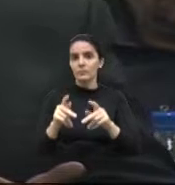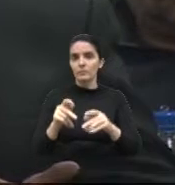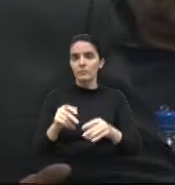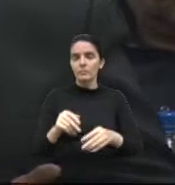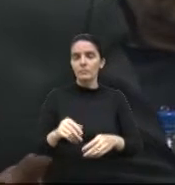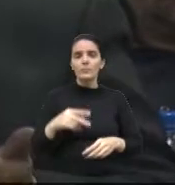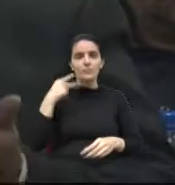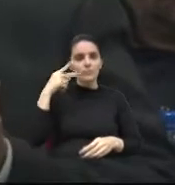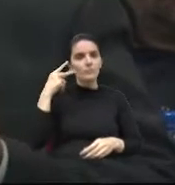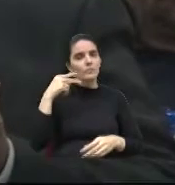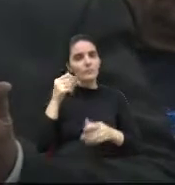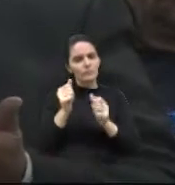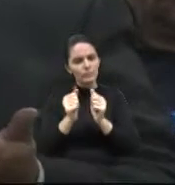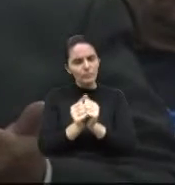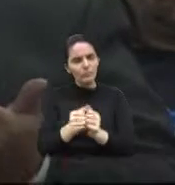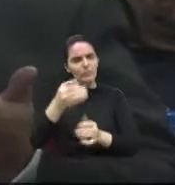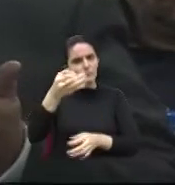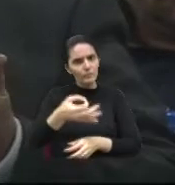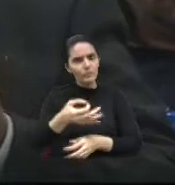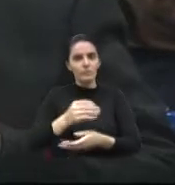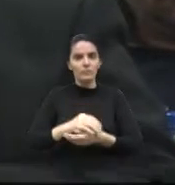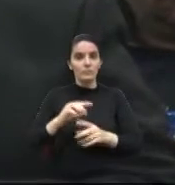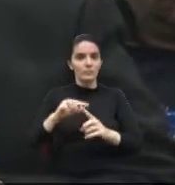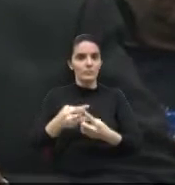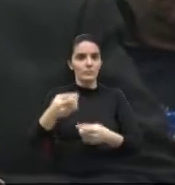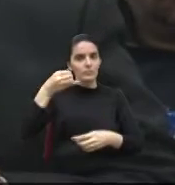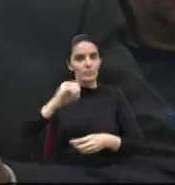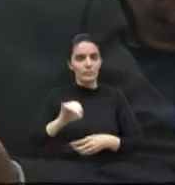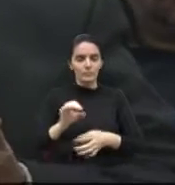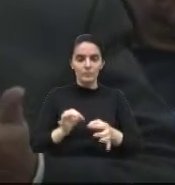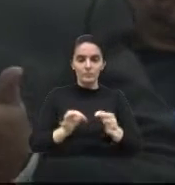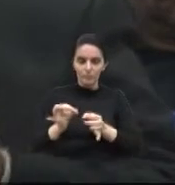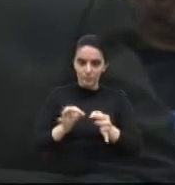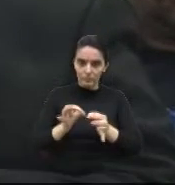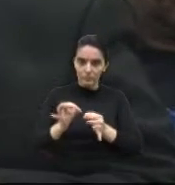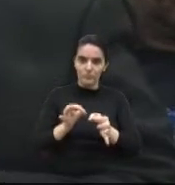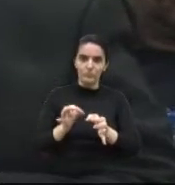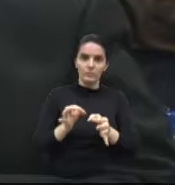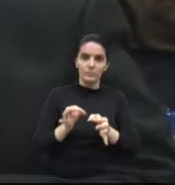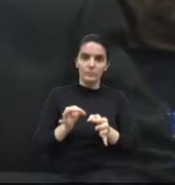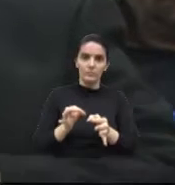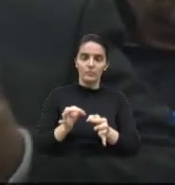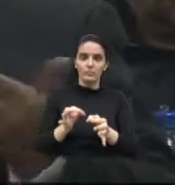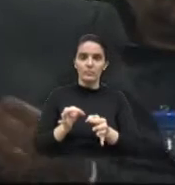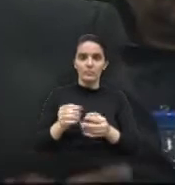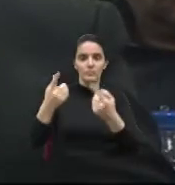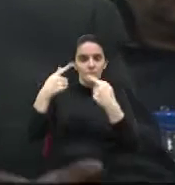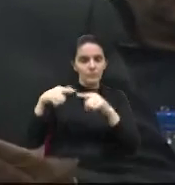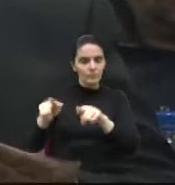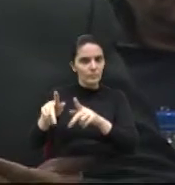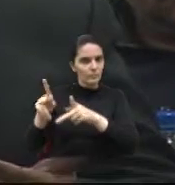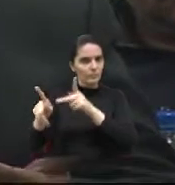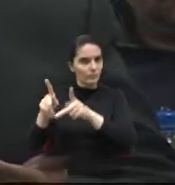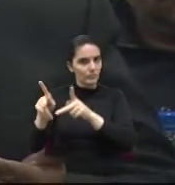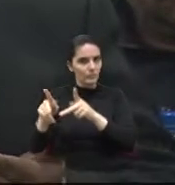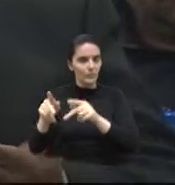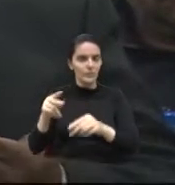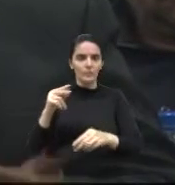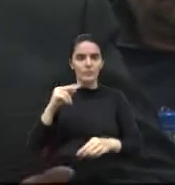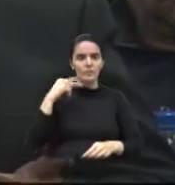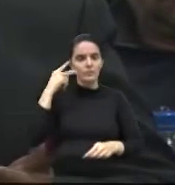favor. Agora, quando um projeto vem contra os interesses da população, nós também nos